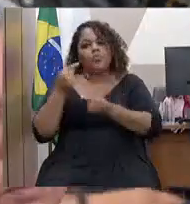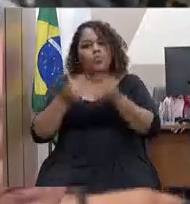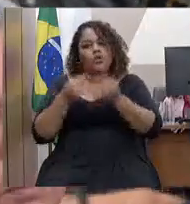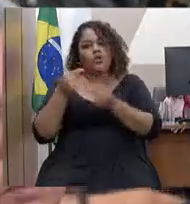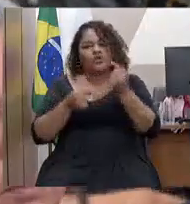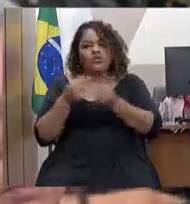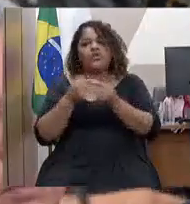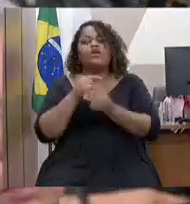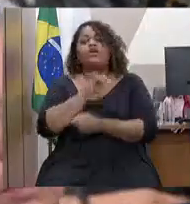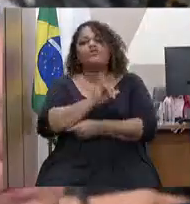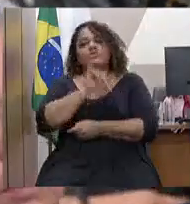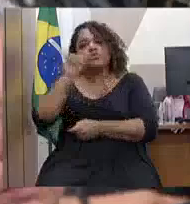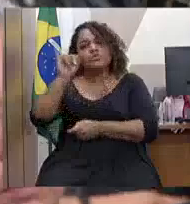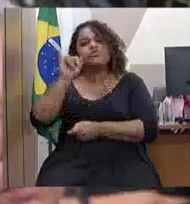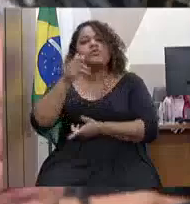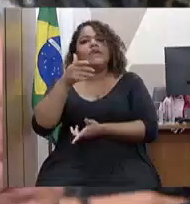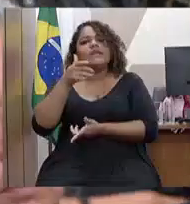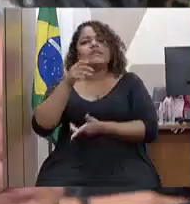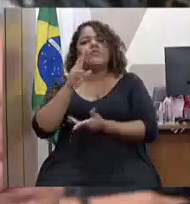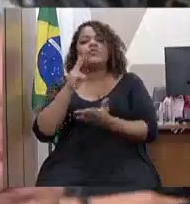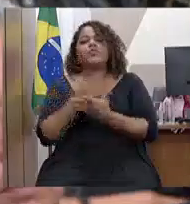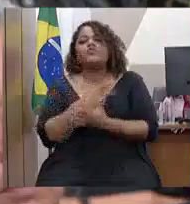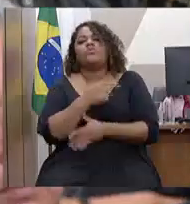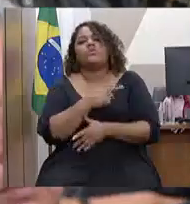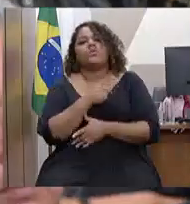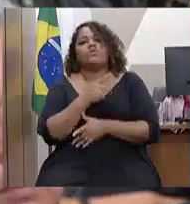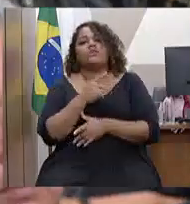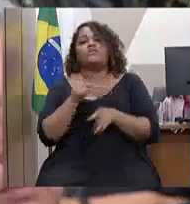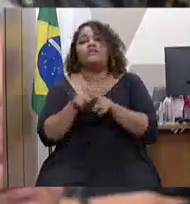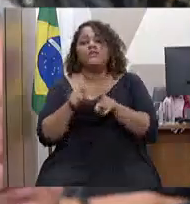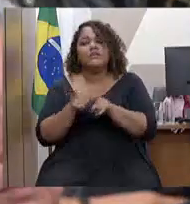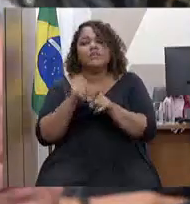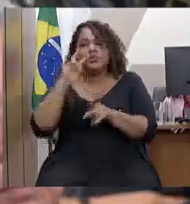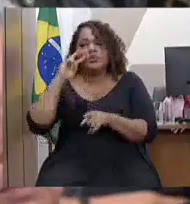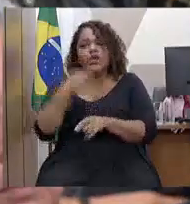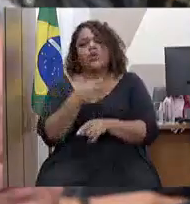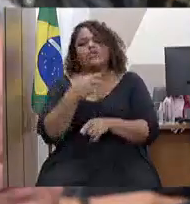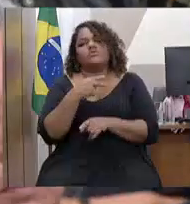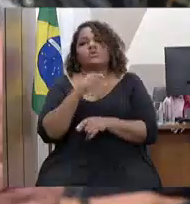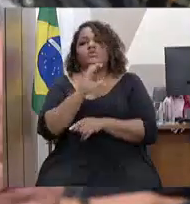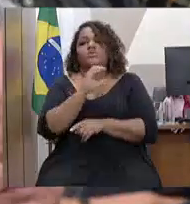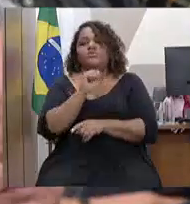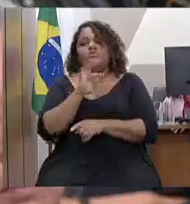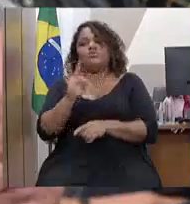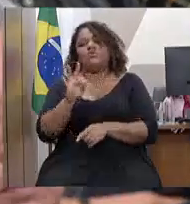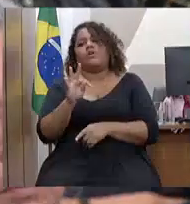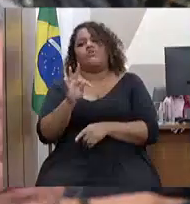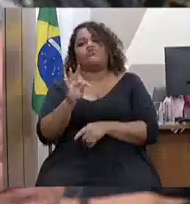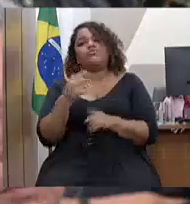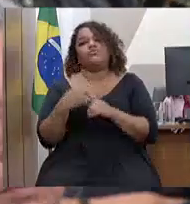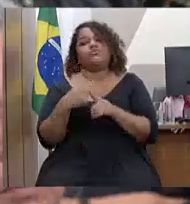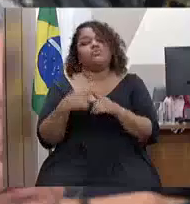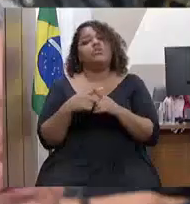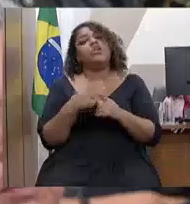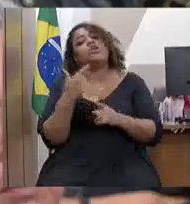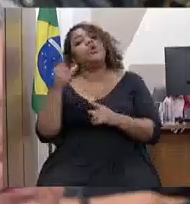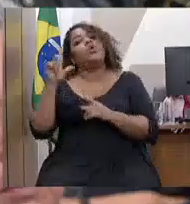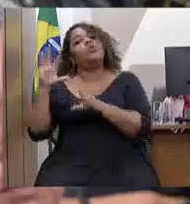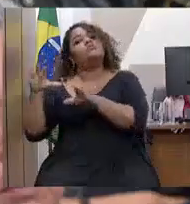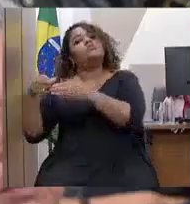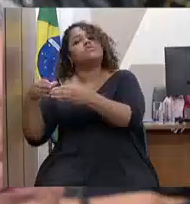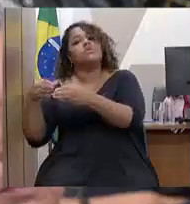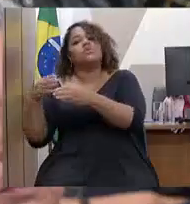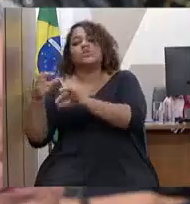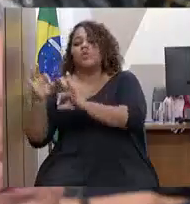notificação dos casos e o reconhecimento dos acidentes de trabalho porque você pega por exemplo outras categorias que não são